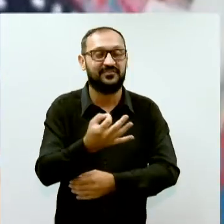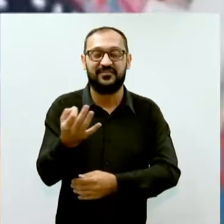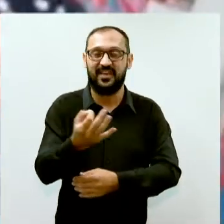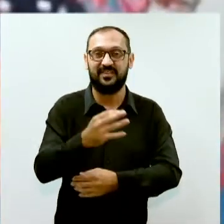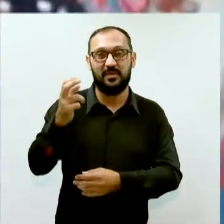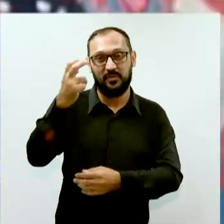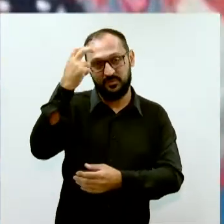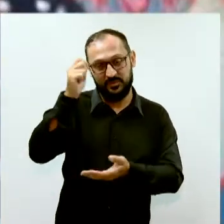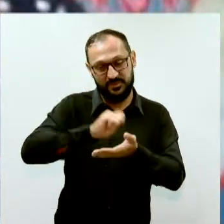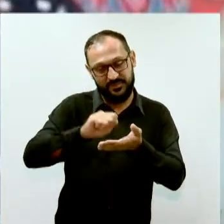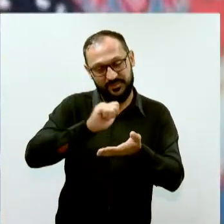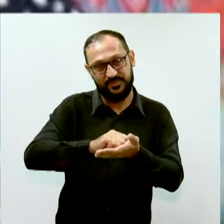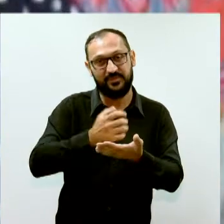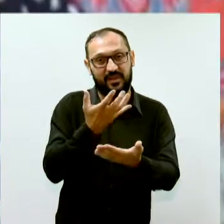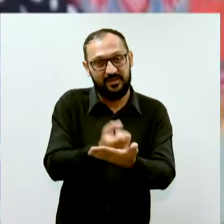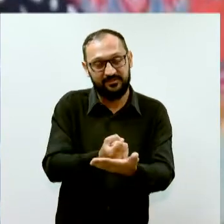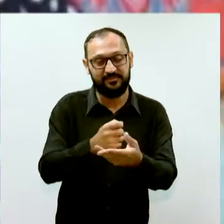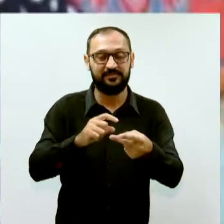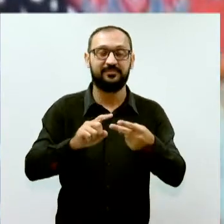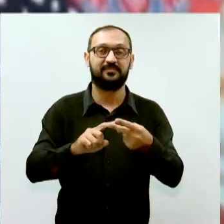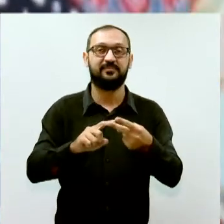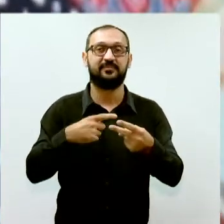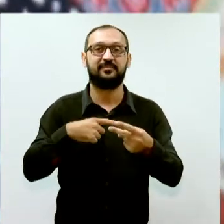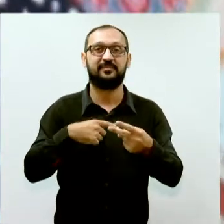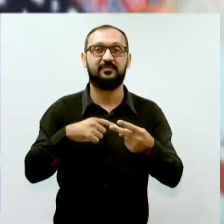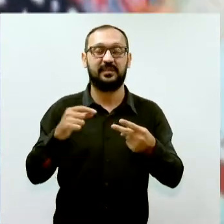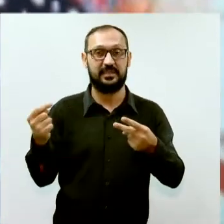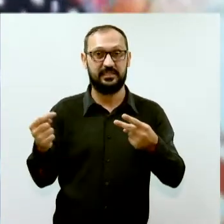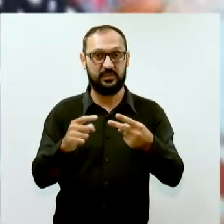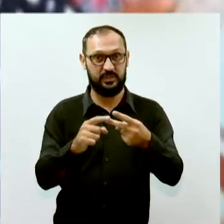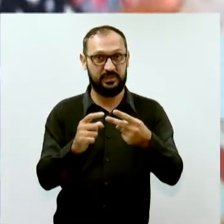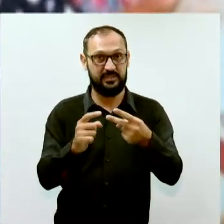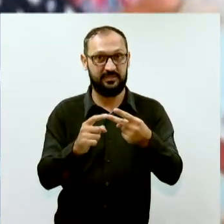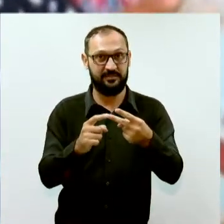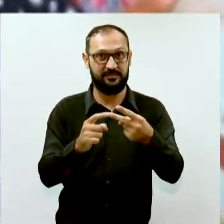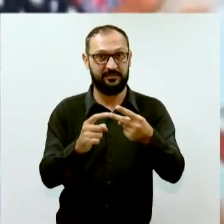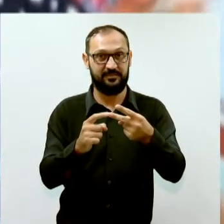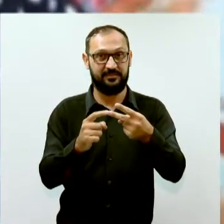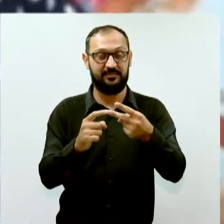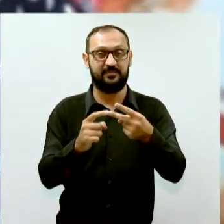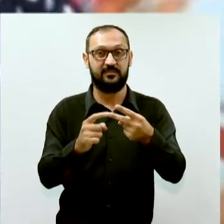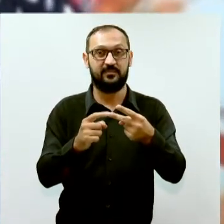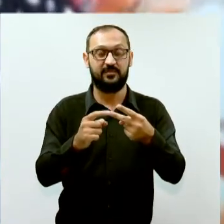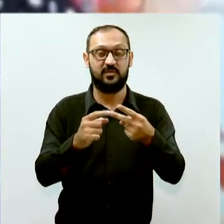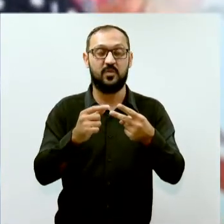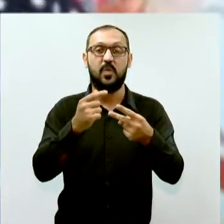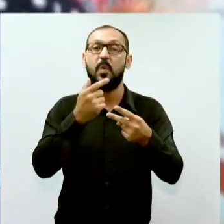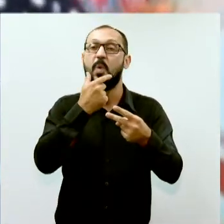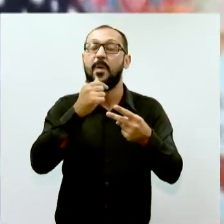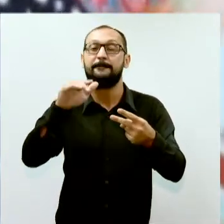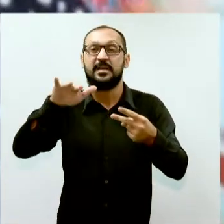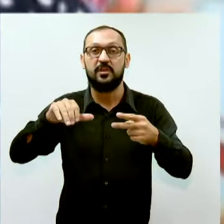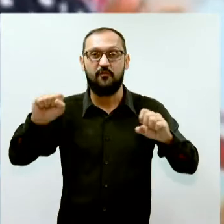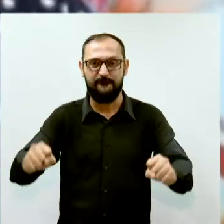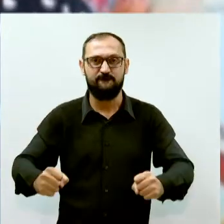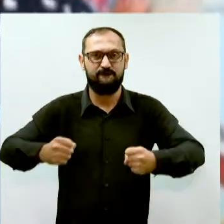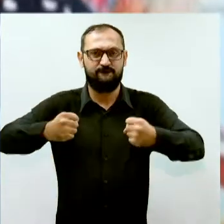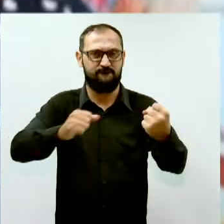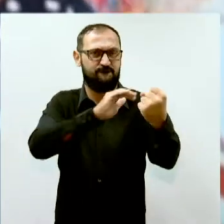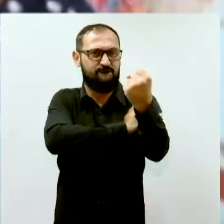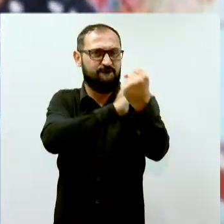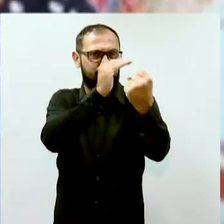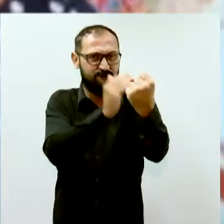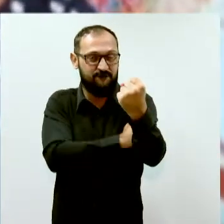cultura, registrado. E hoje aqui eu tenho um Hoyenó Kalivono Shunati, Um Menino Forte, do professor